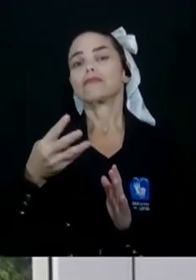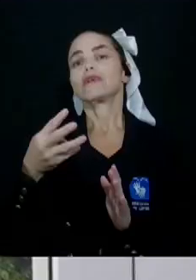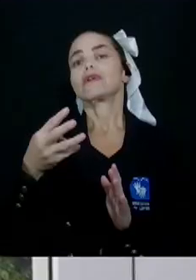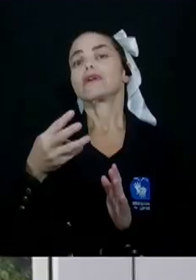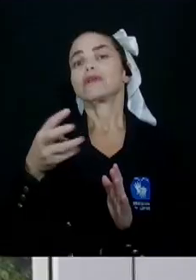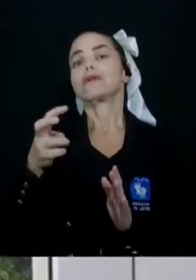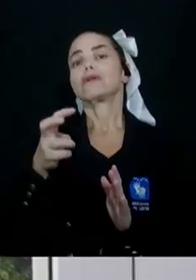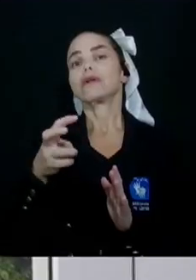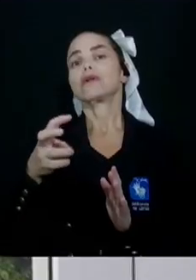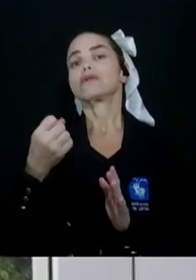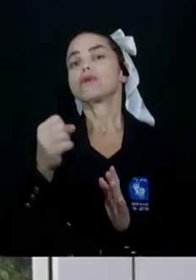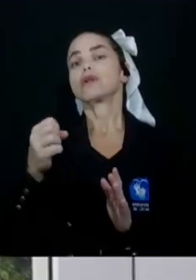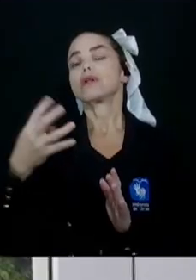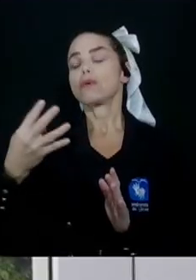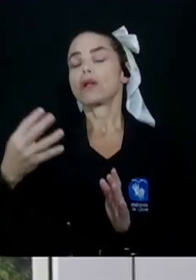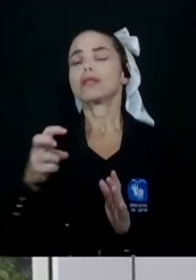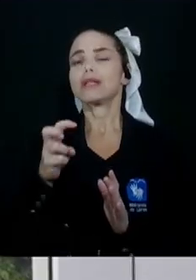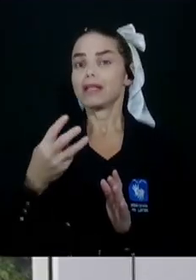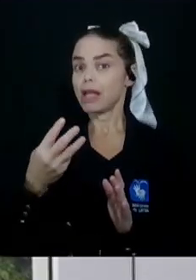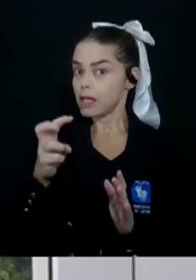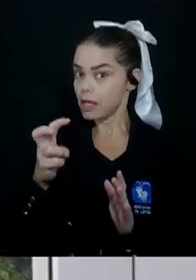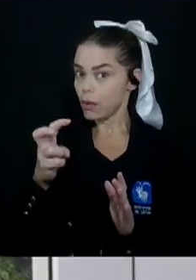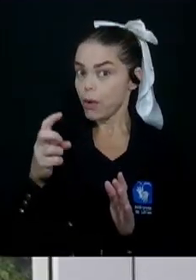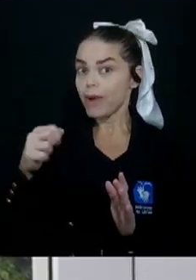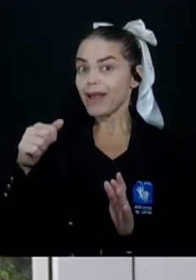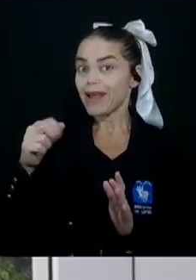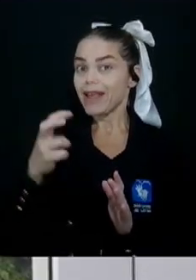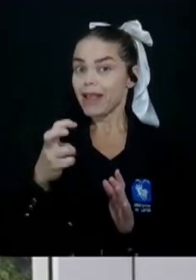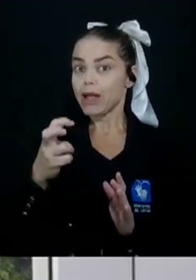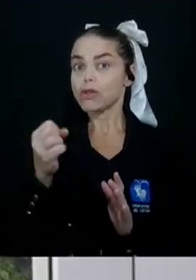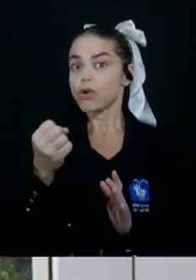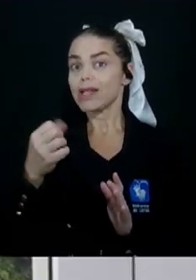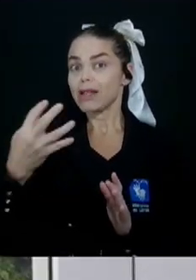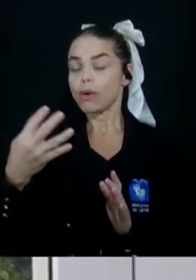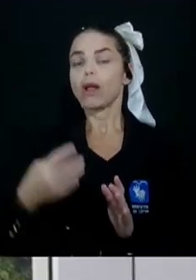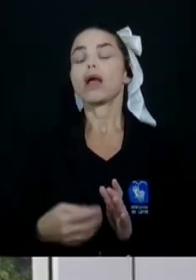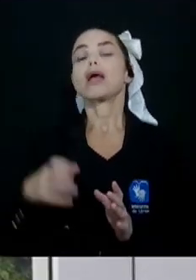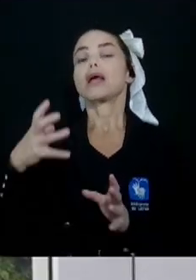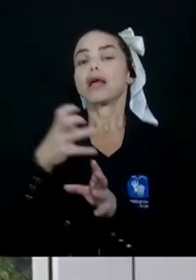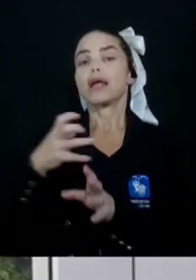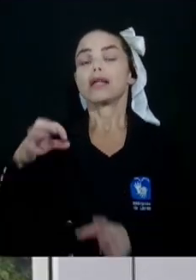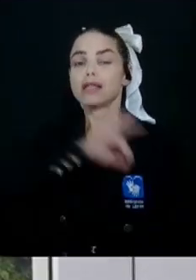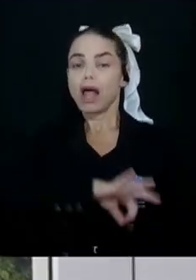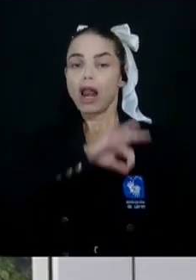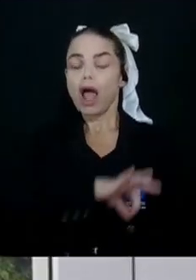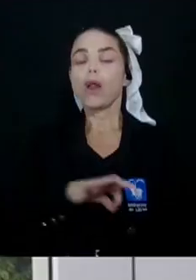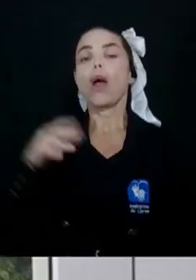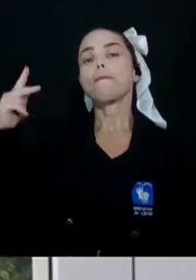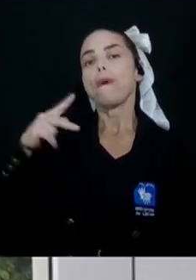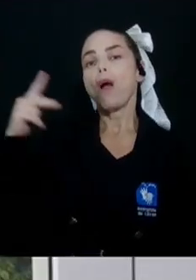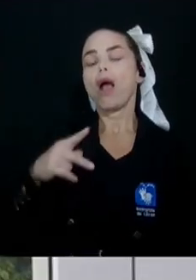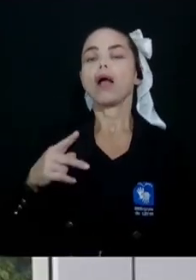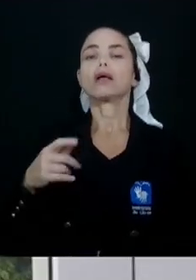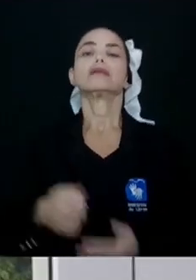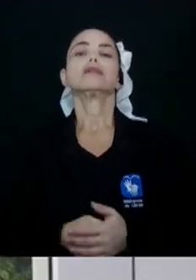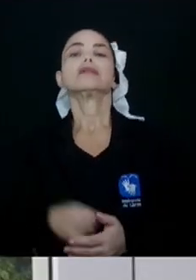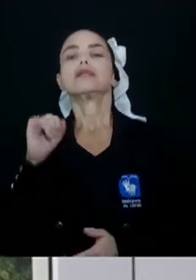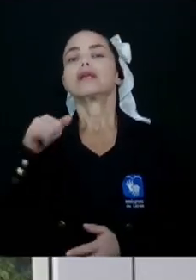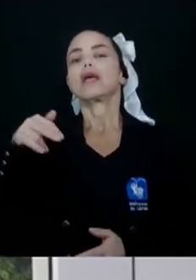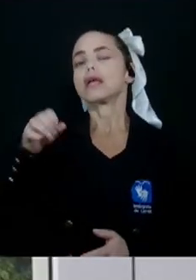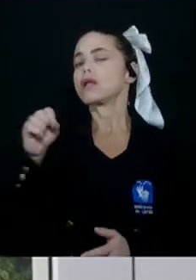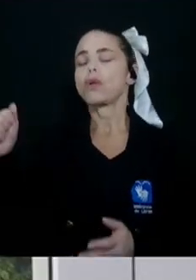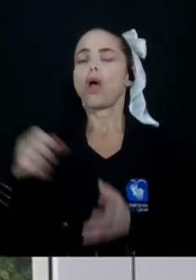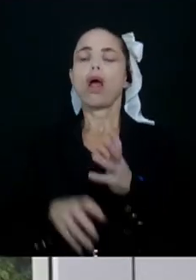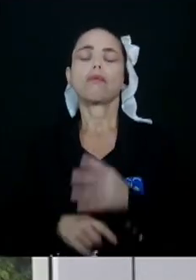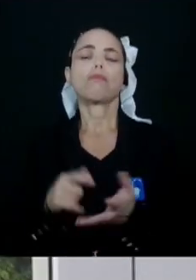35.584, o que inclui salário, aposentadoria e pensão do INSS ou de outros órgãos